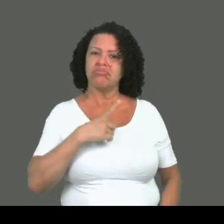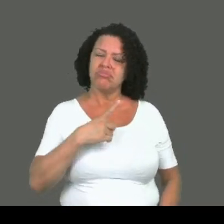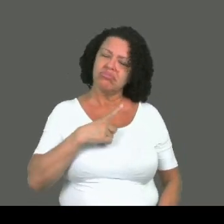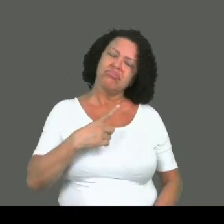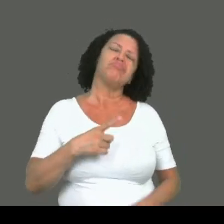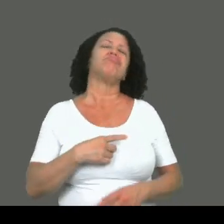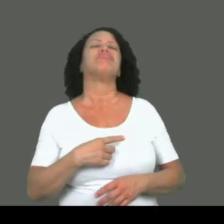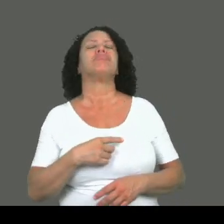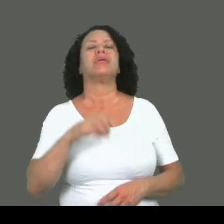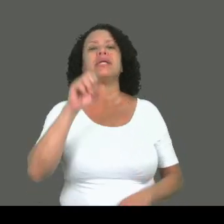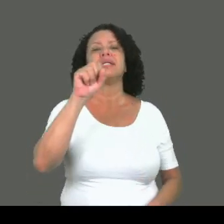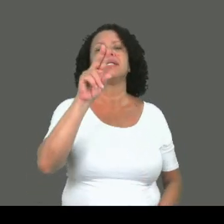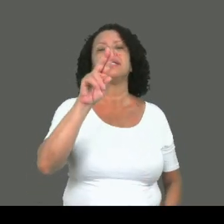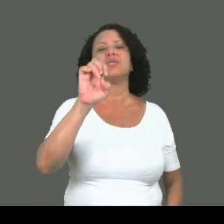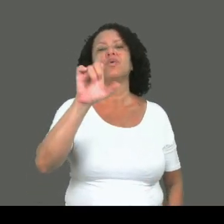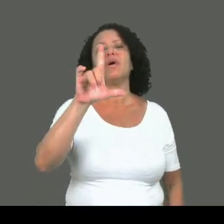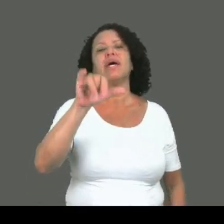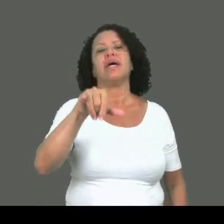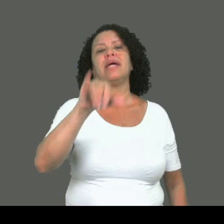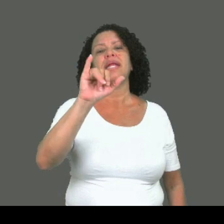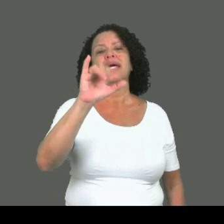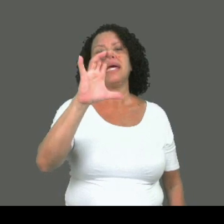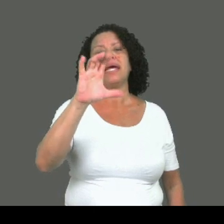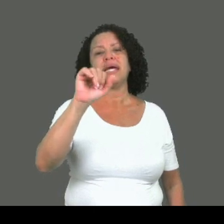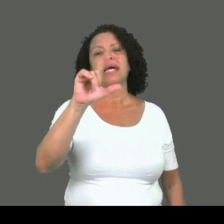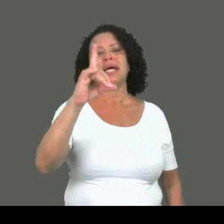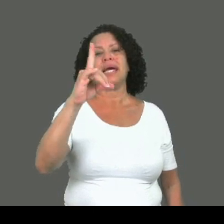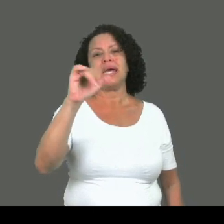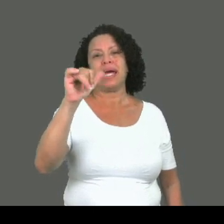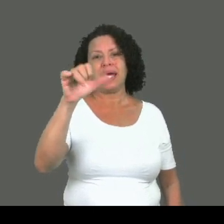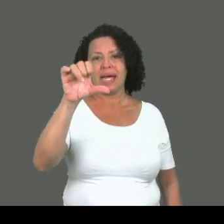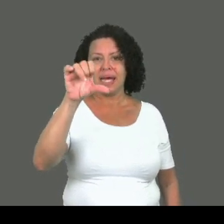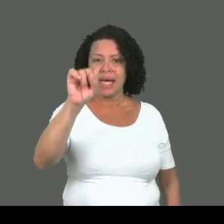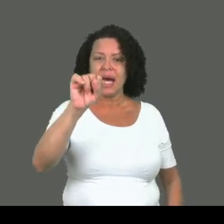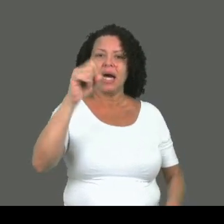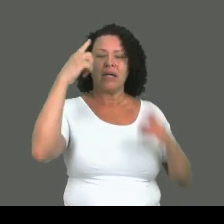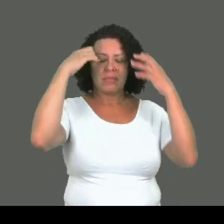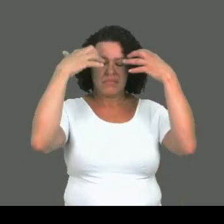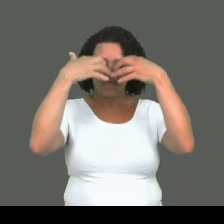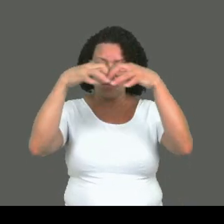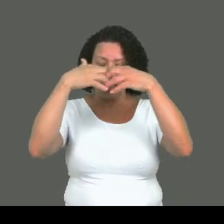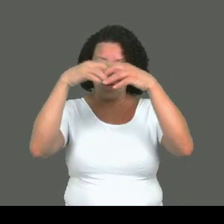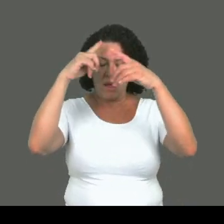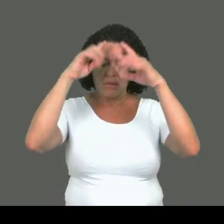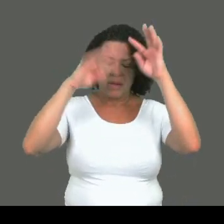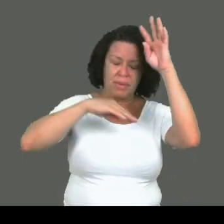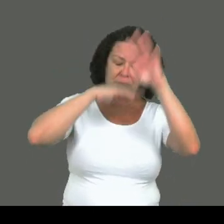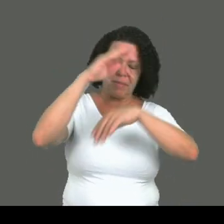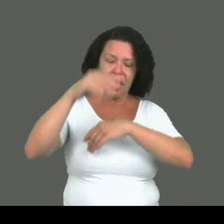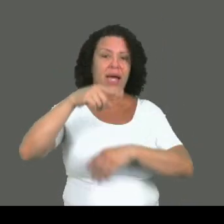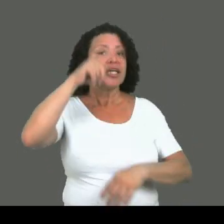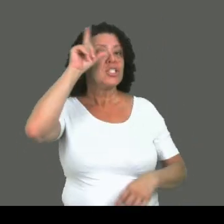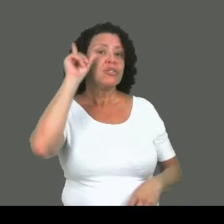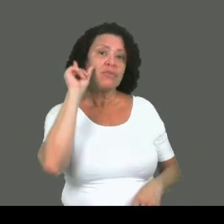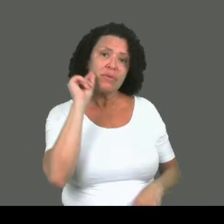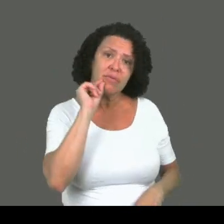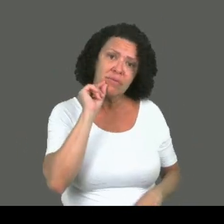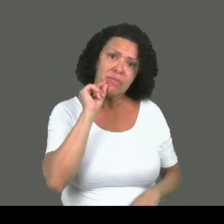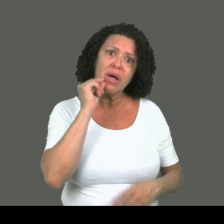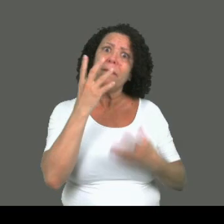Tem da Sueli Caldas, Transtornos Mentais. O Divaldo Franco trouxe, né, a psicografia